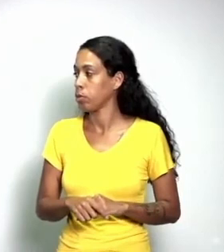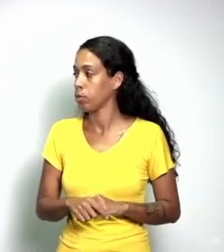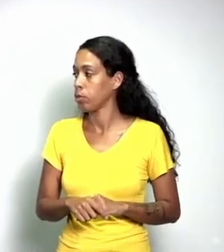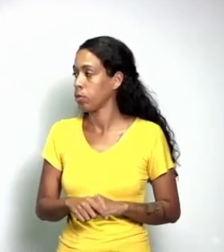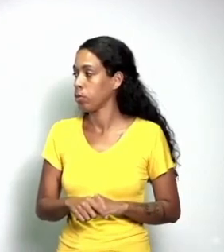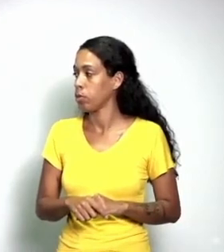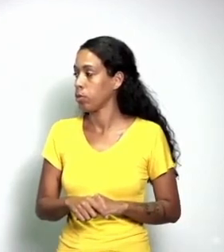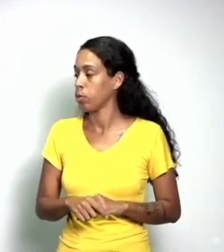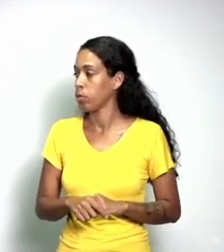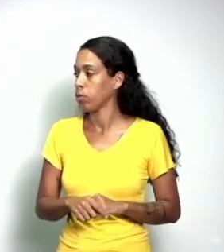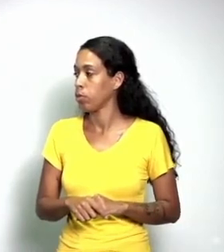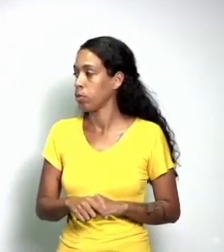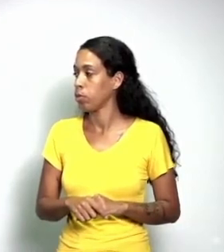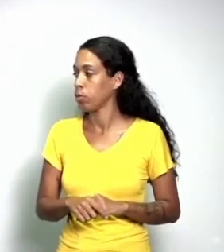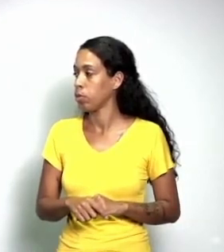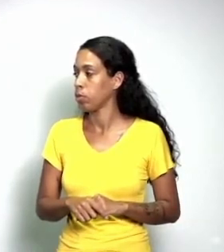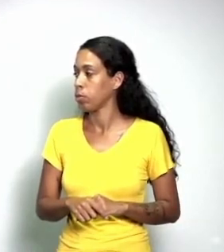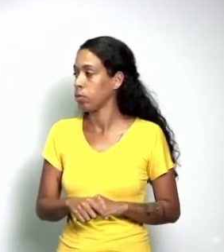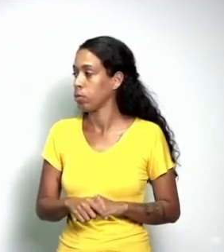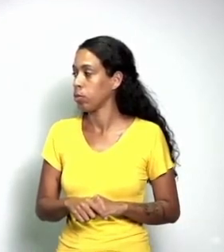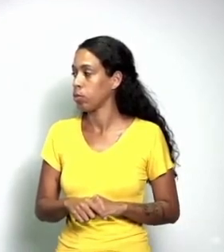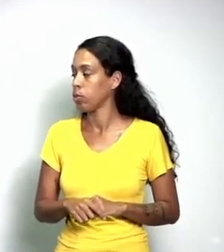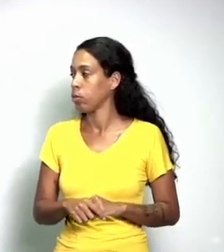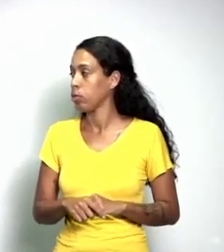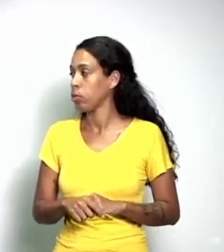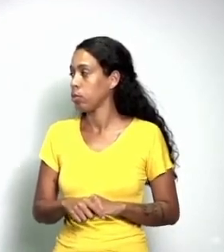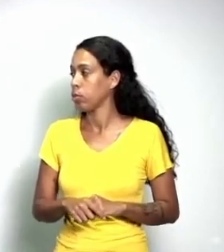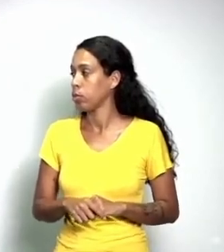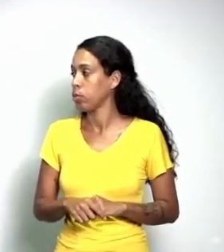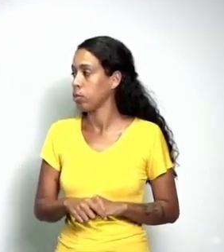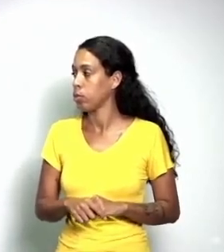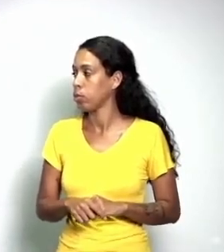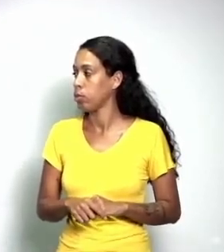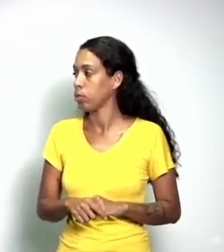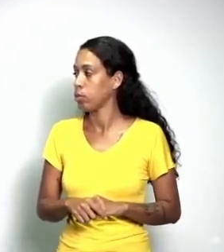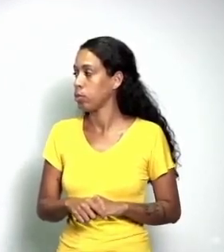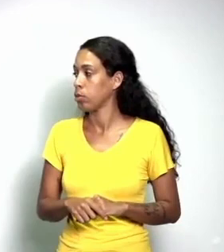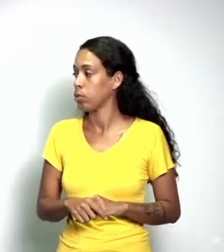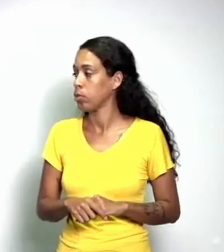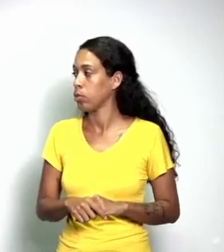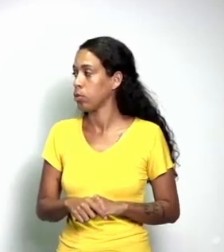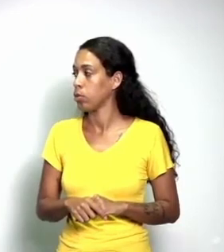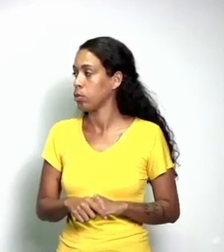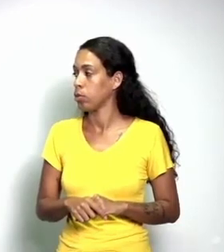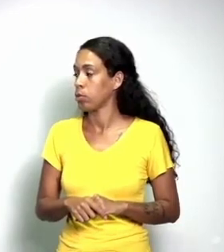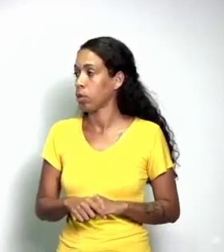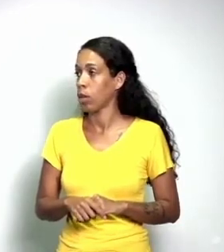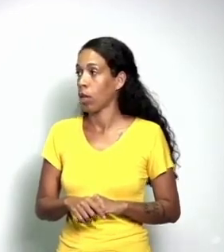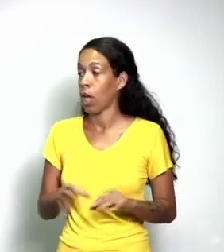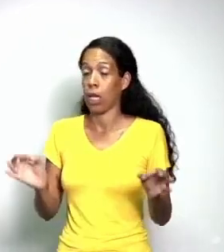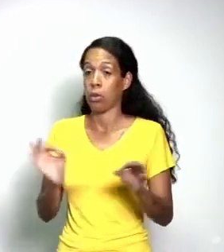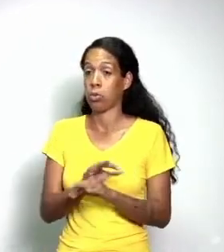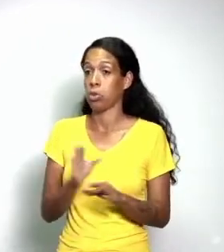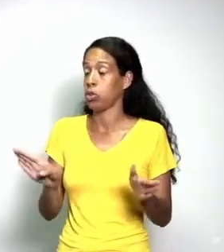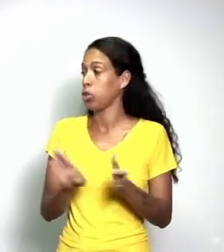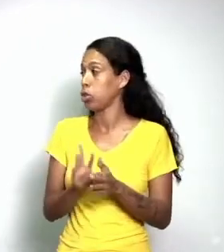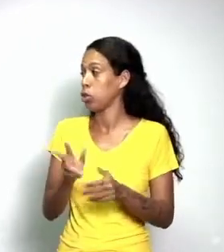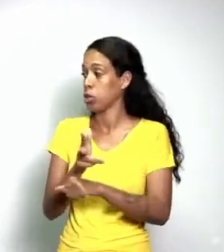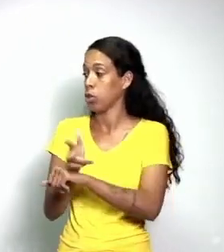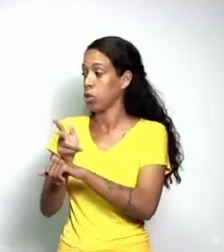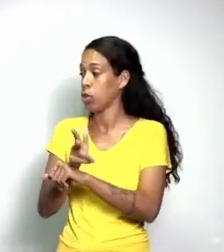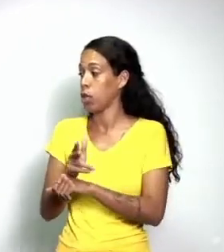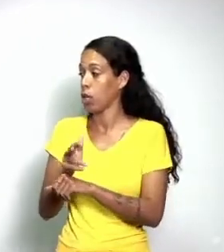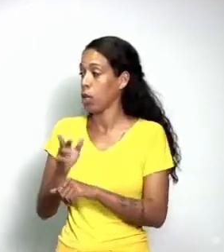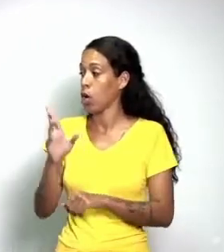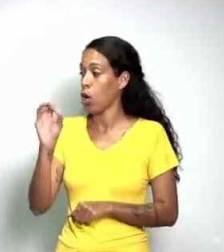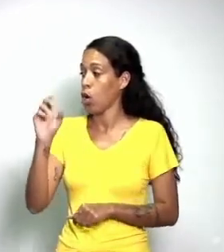Então, eu vou colocar aqui hoje o rolo 2 da câmera A. E acabou de chegar uma câmera nova. Ela é o rolo 1. Então,